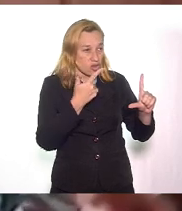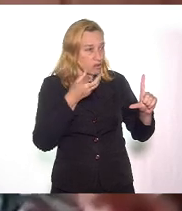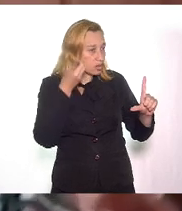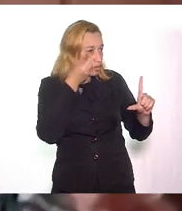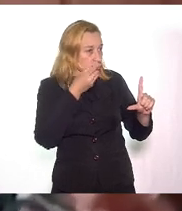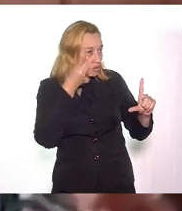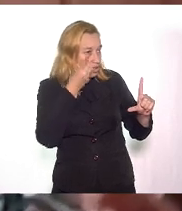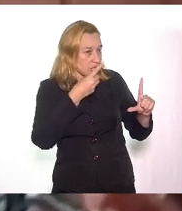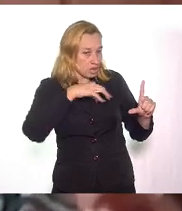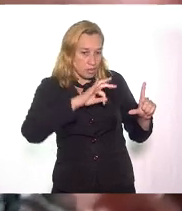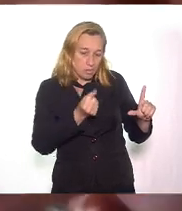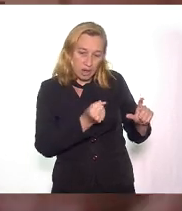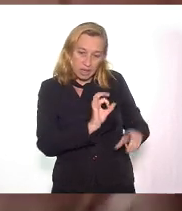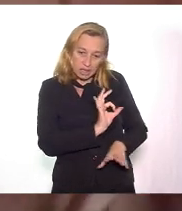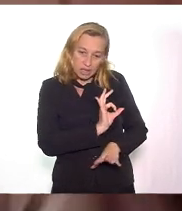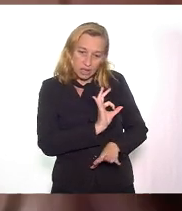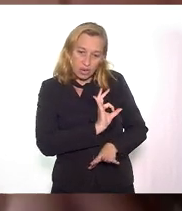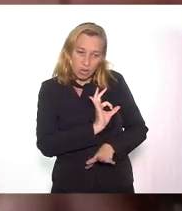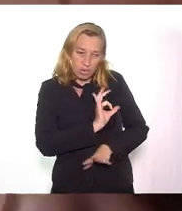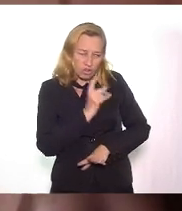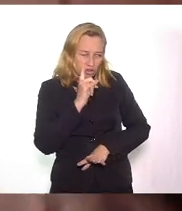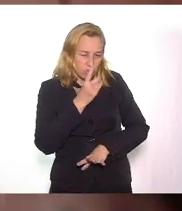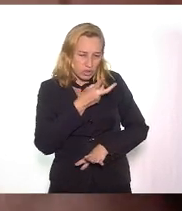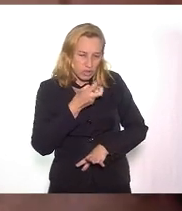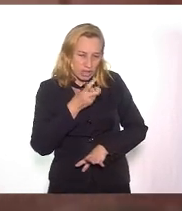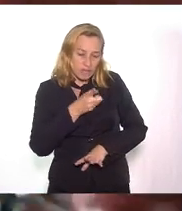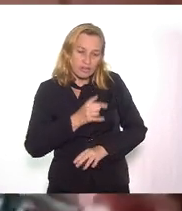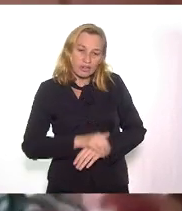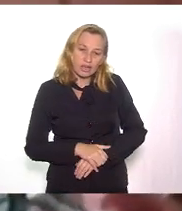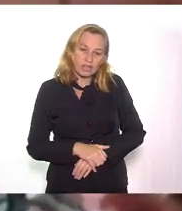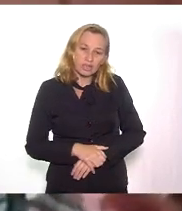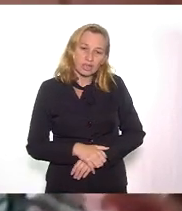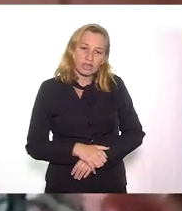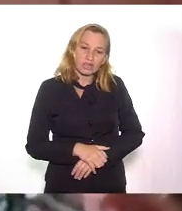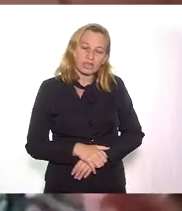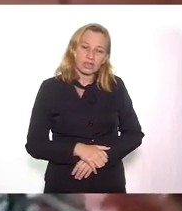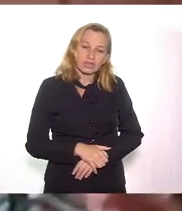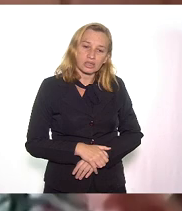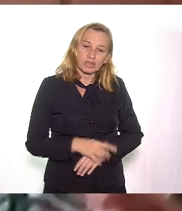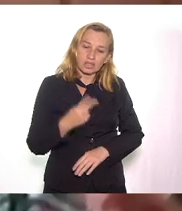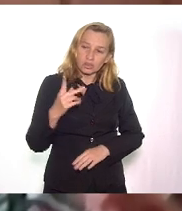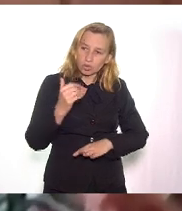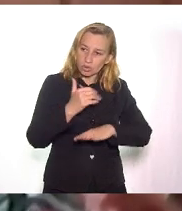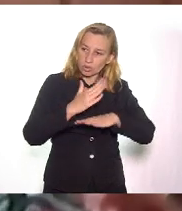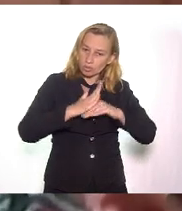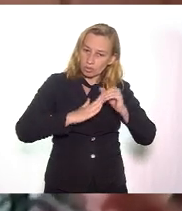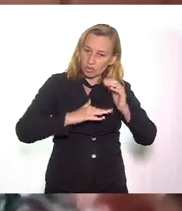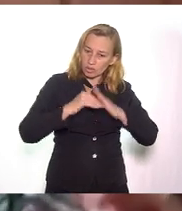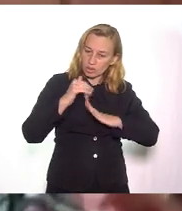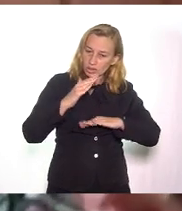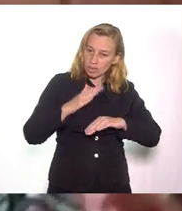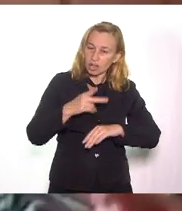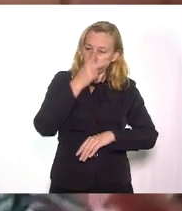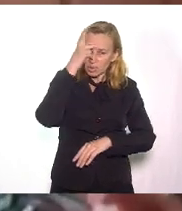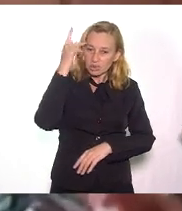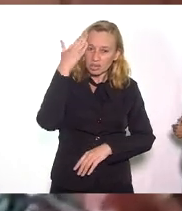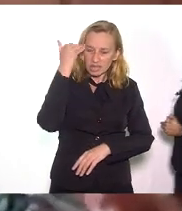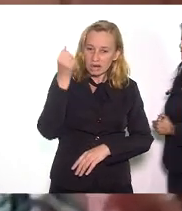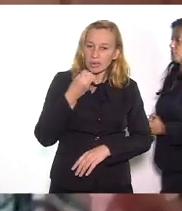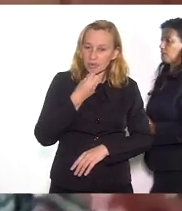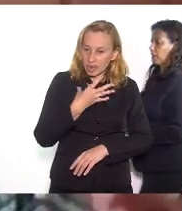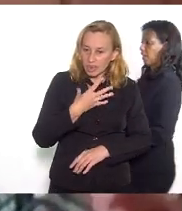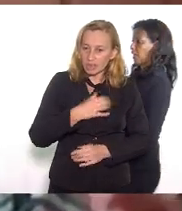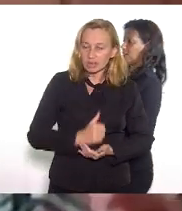Marta Rocha, né, que é, na sua atribuição profissional, alguém que sabe bem do que a gente